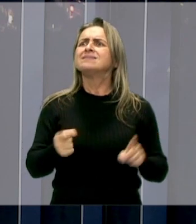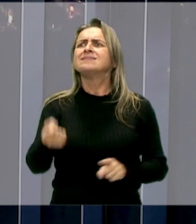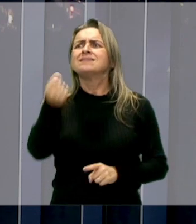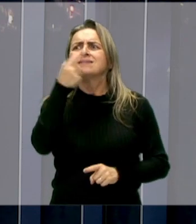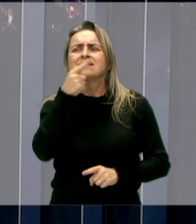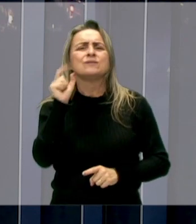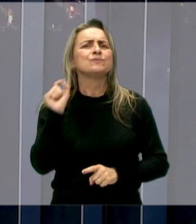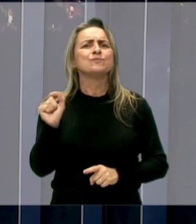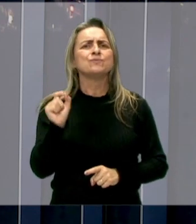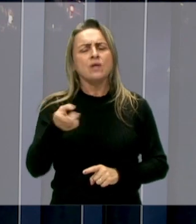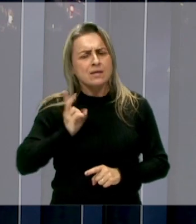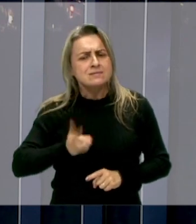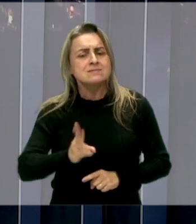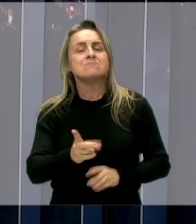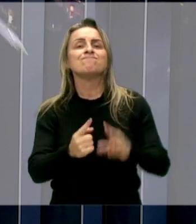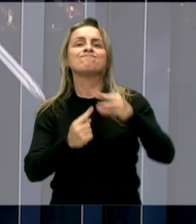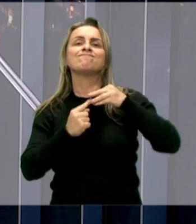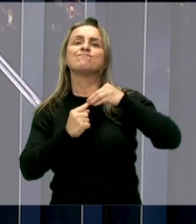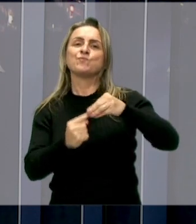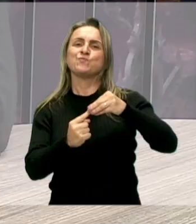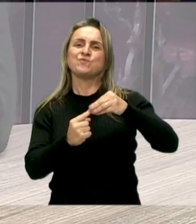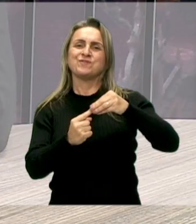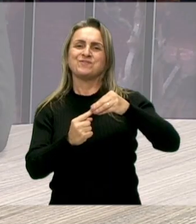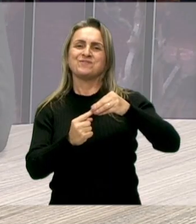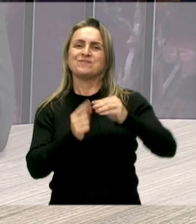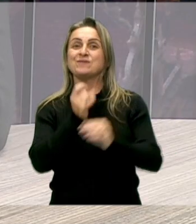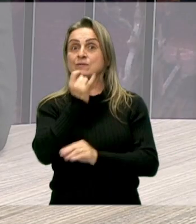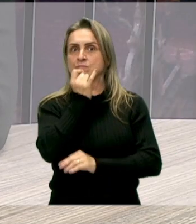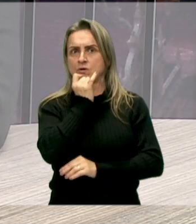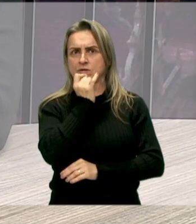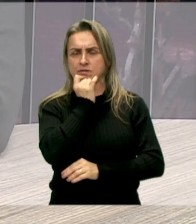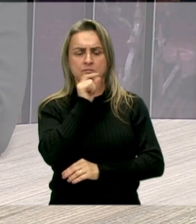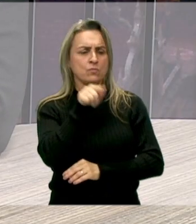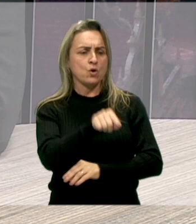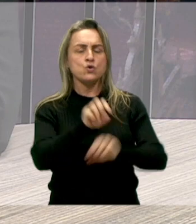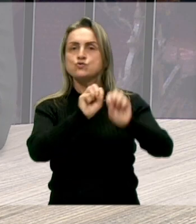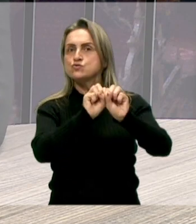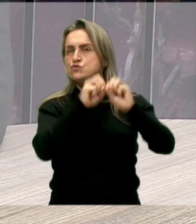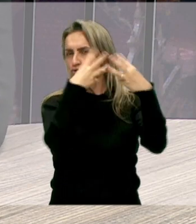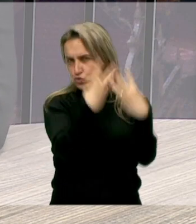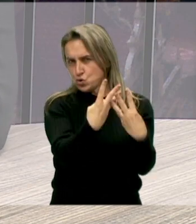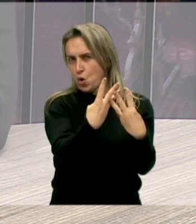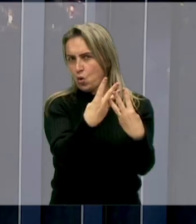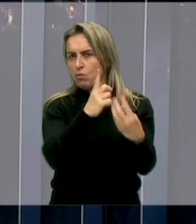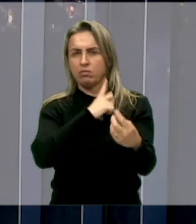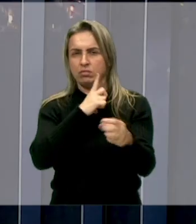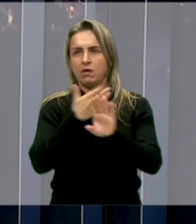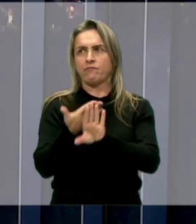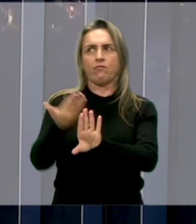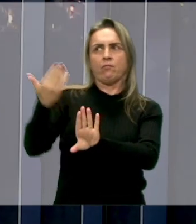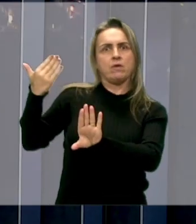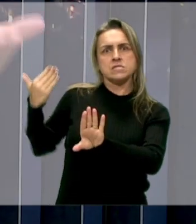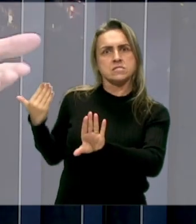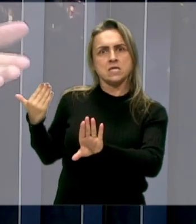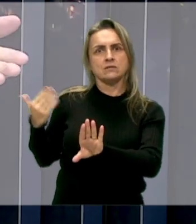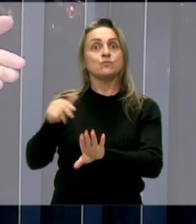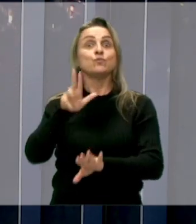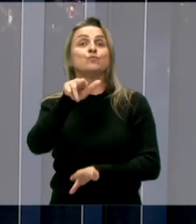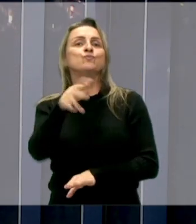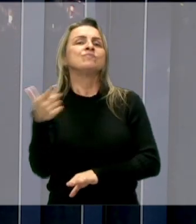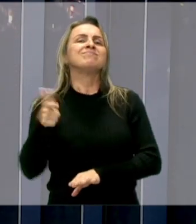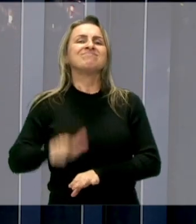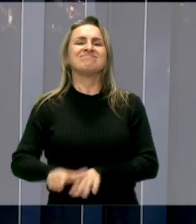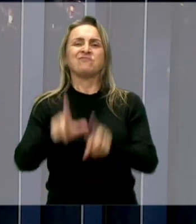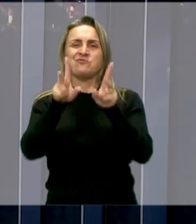Porque aquele show que teve em determinado momento, ele não vai se repetir, Sim. né? Pode ser o mesmo artista, como